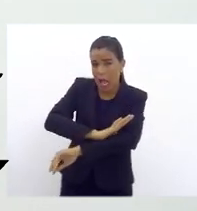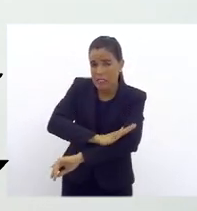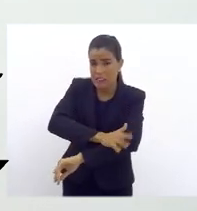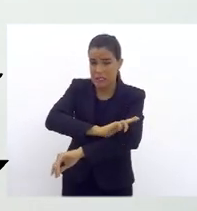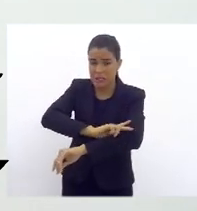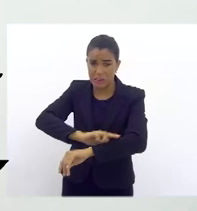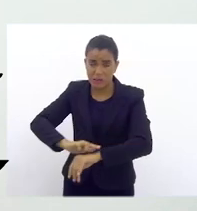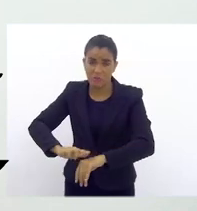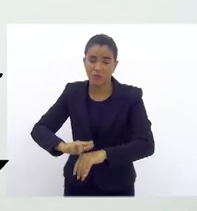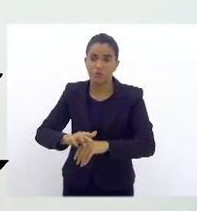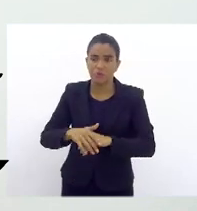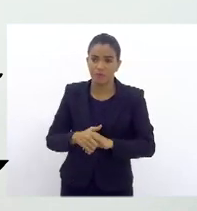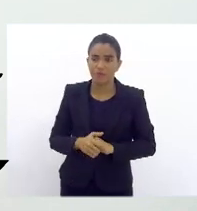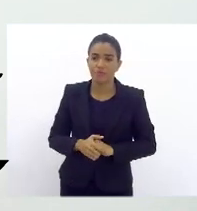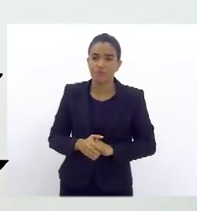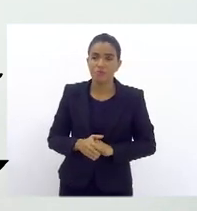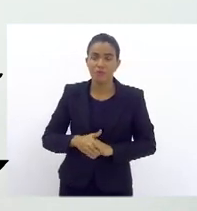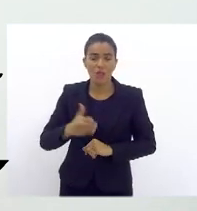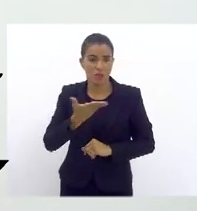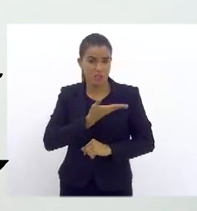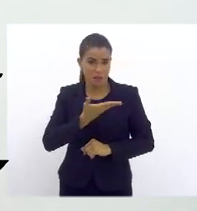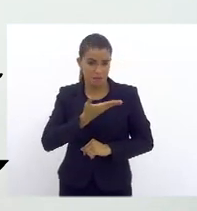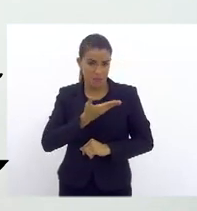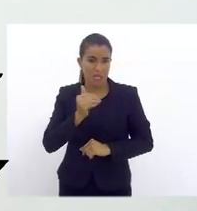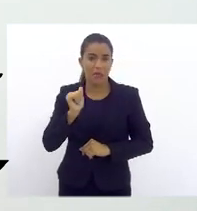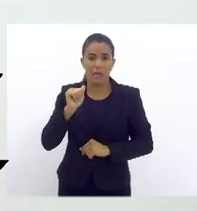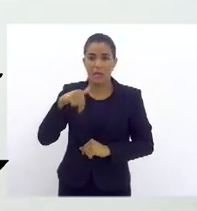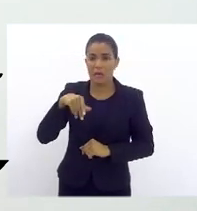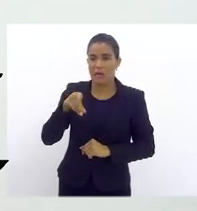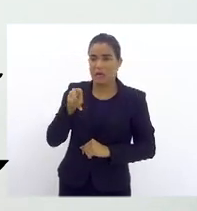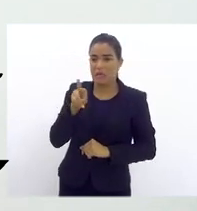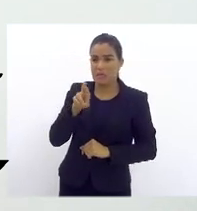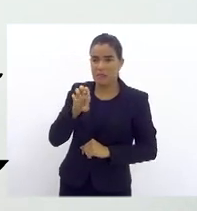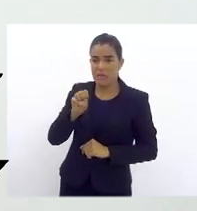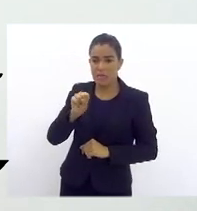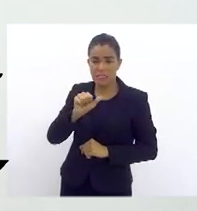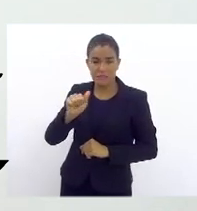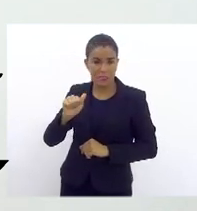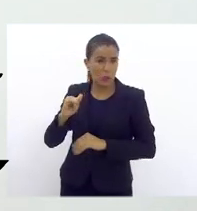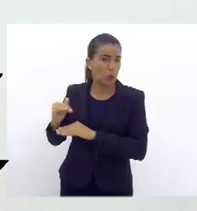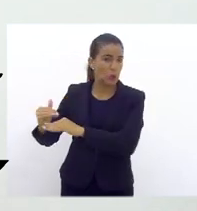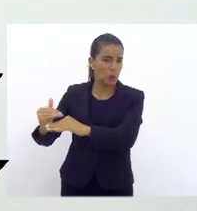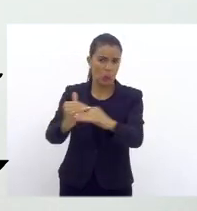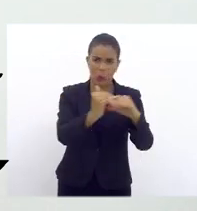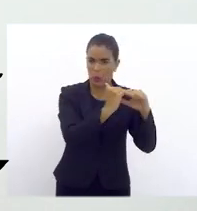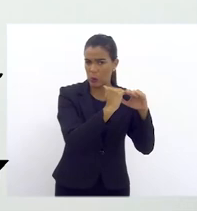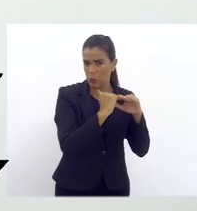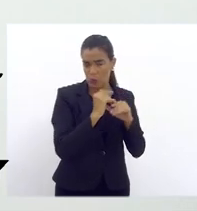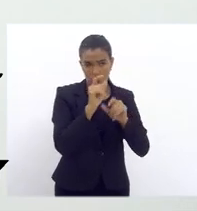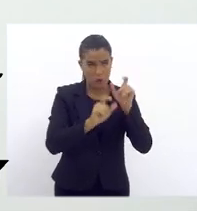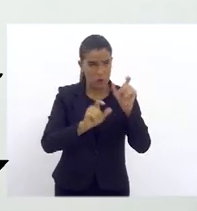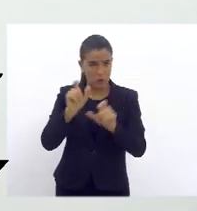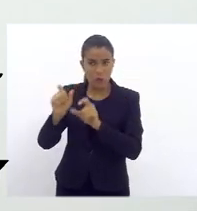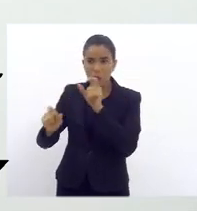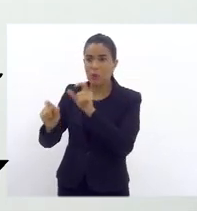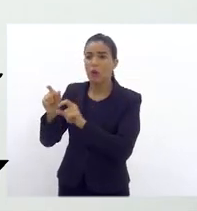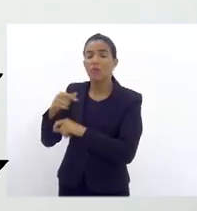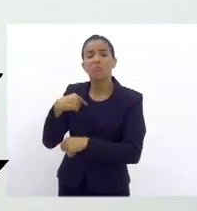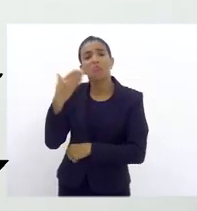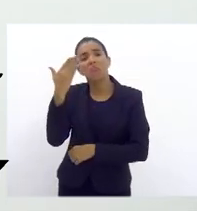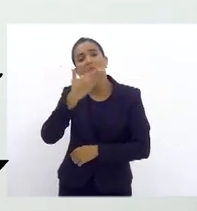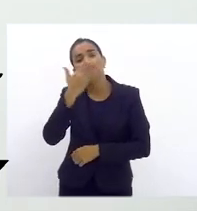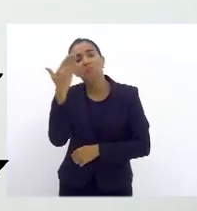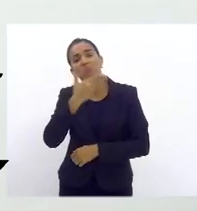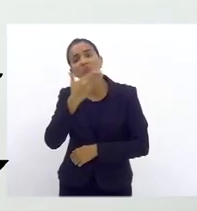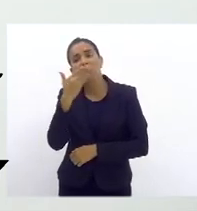racismo né como a nossa amiga irmã Andressa disse todo mundo é igual e aí a gente não vê essas pessoas